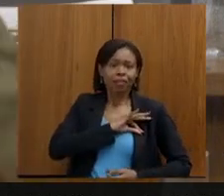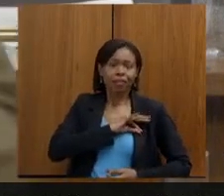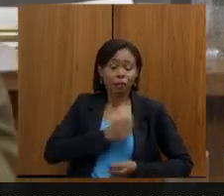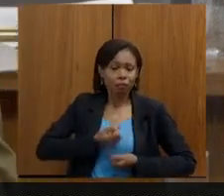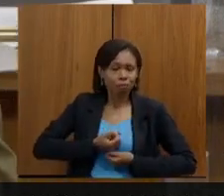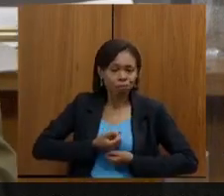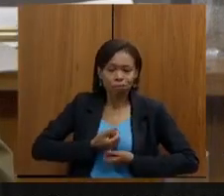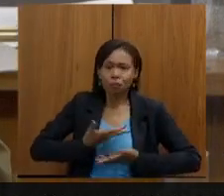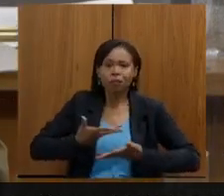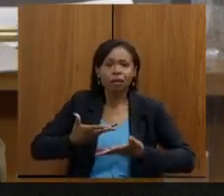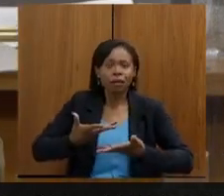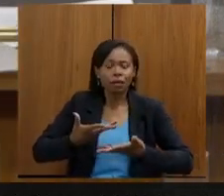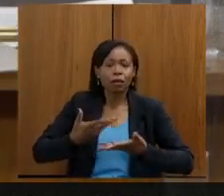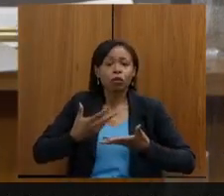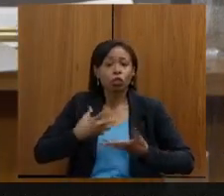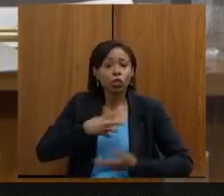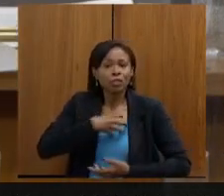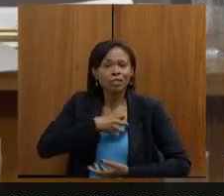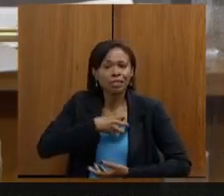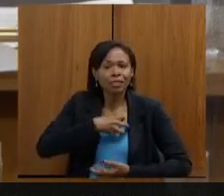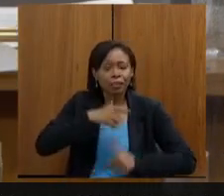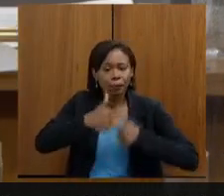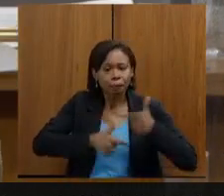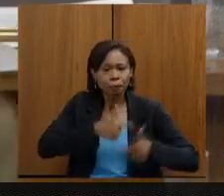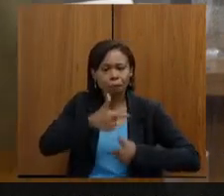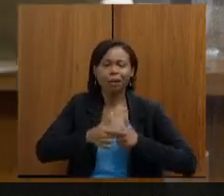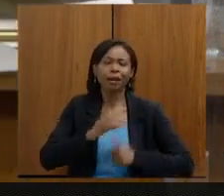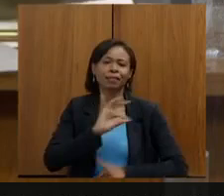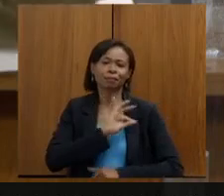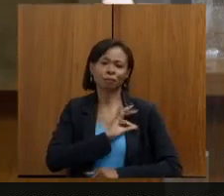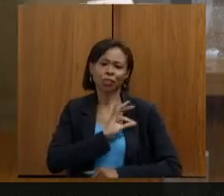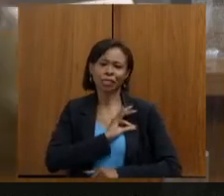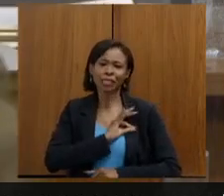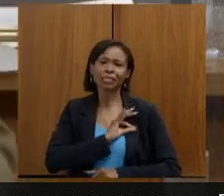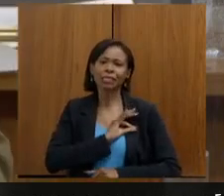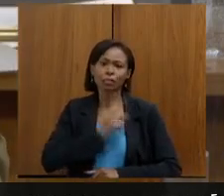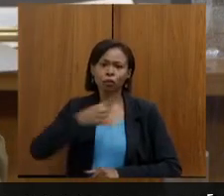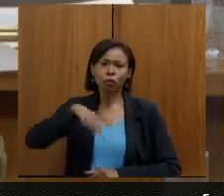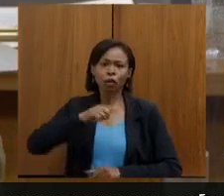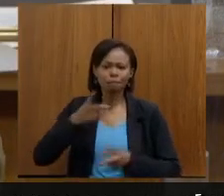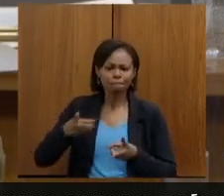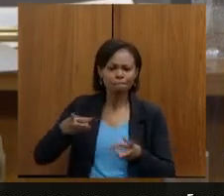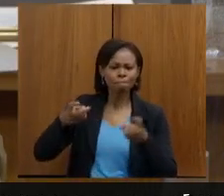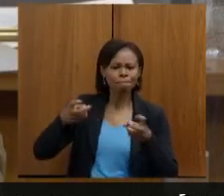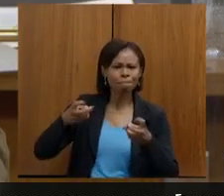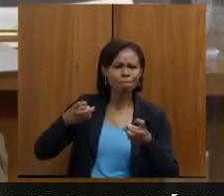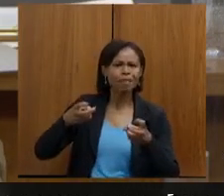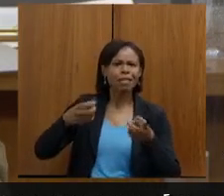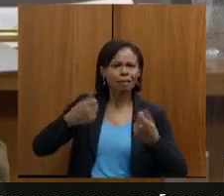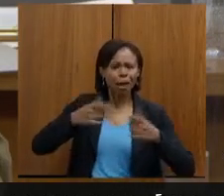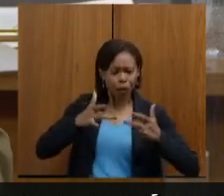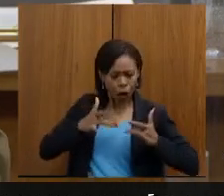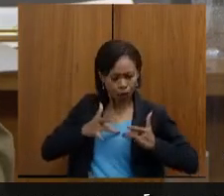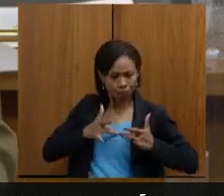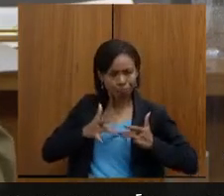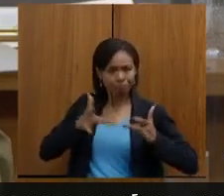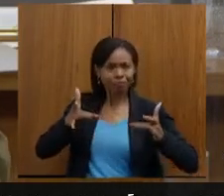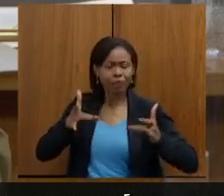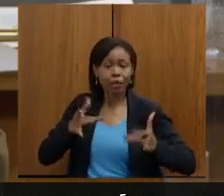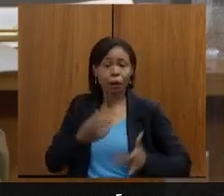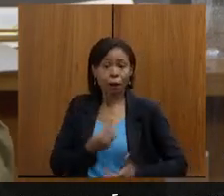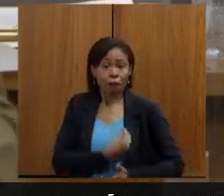nessa forma Nossa de fazer polícia a gente virou a polícia solidária a gente achou a lacuna do momento da polícia solidária uma polícia pela vida